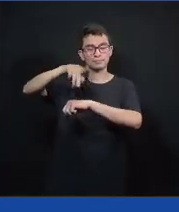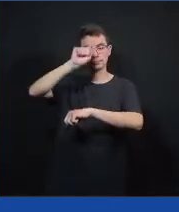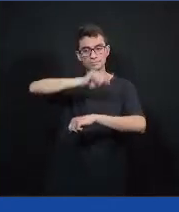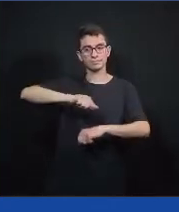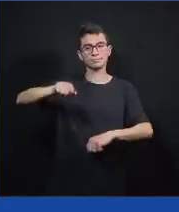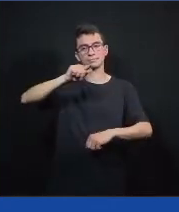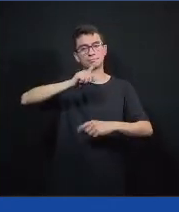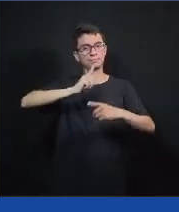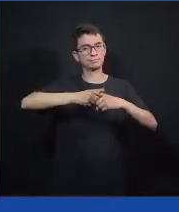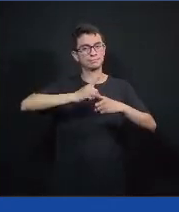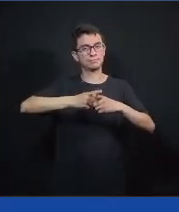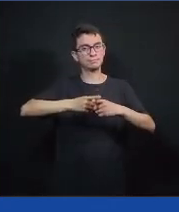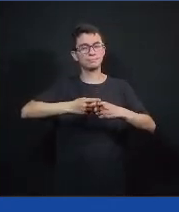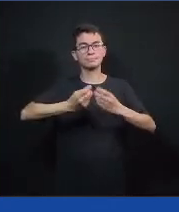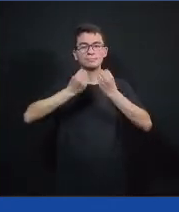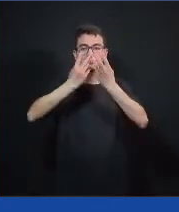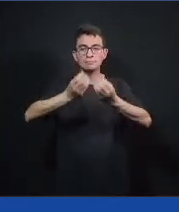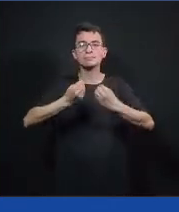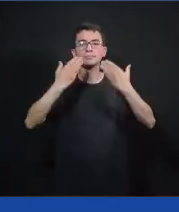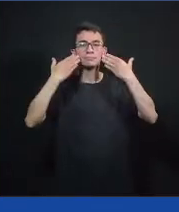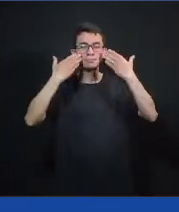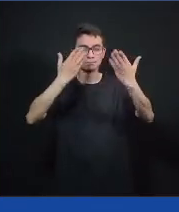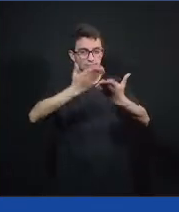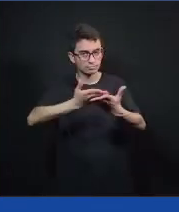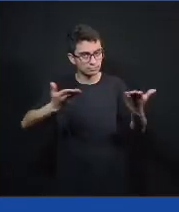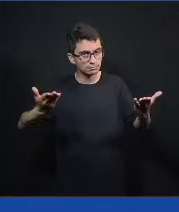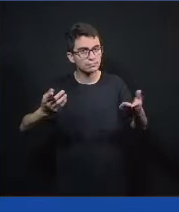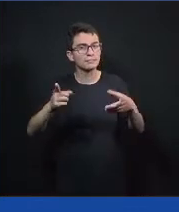e pela possibilidade de controle social que essa